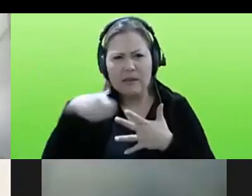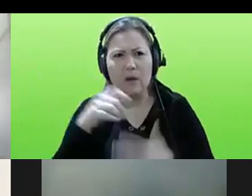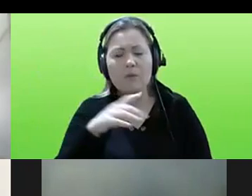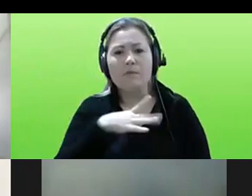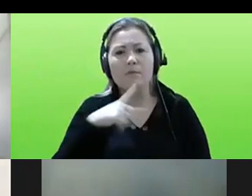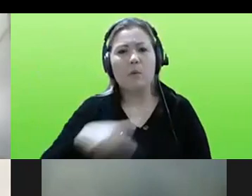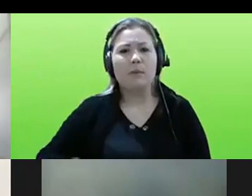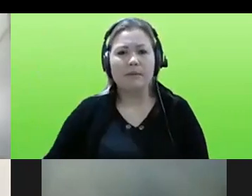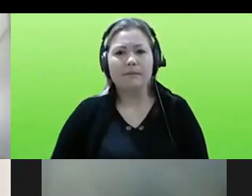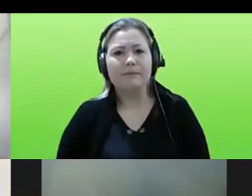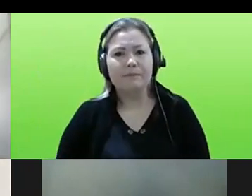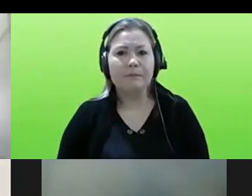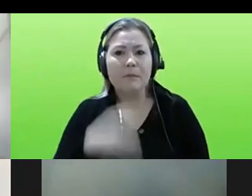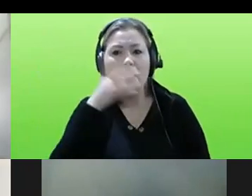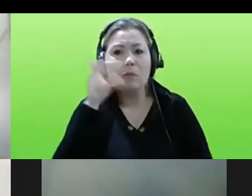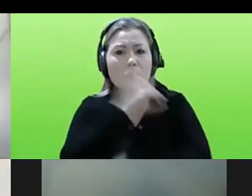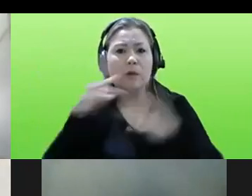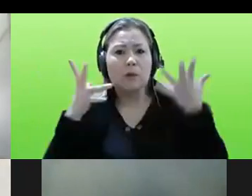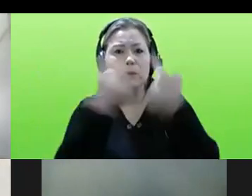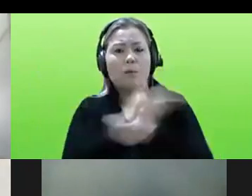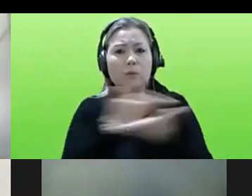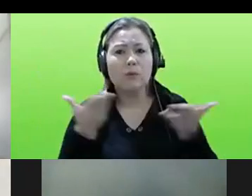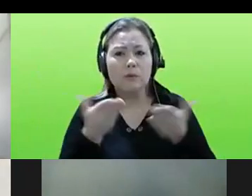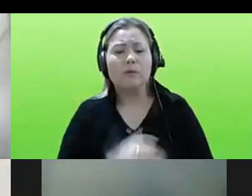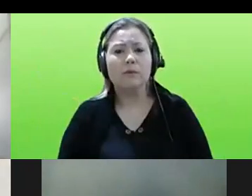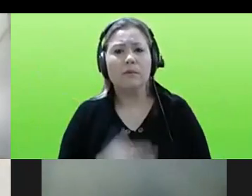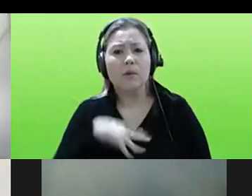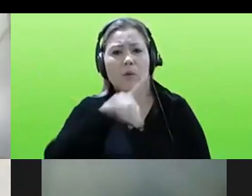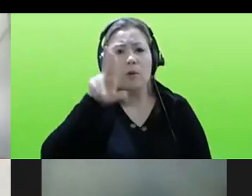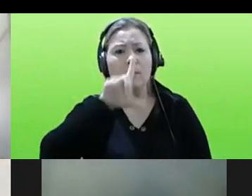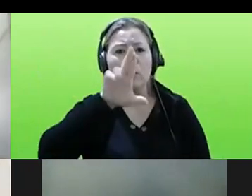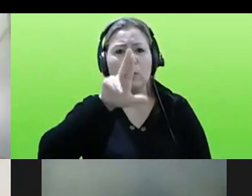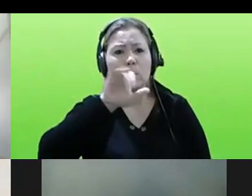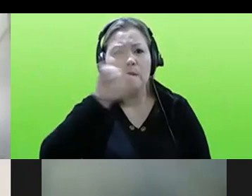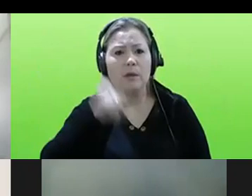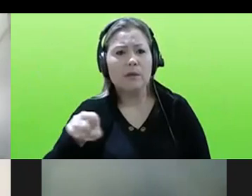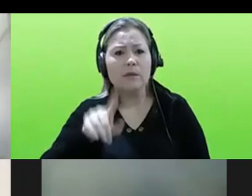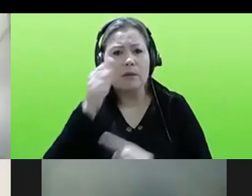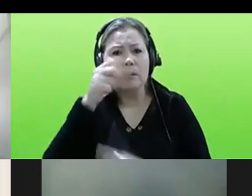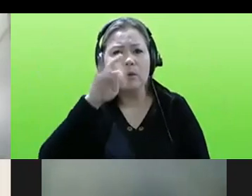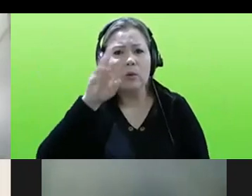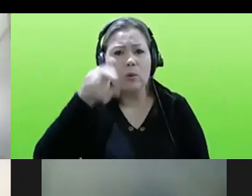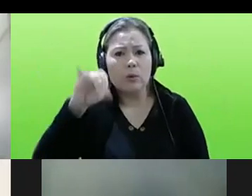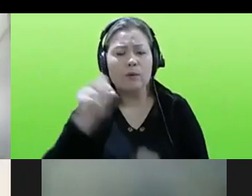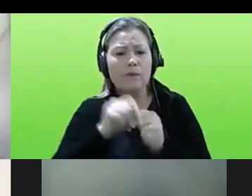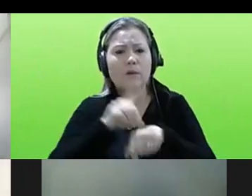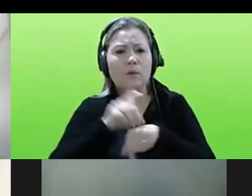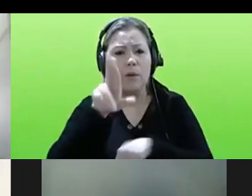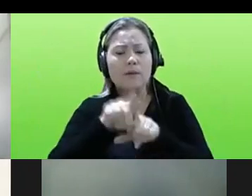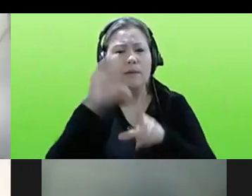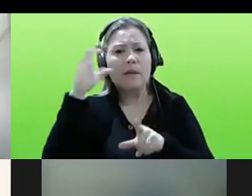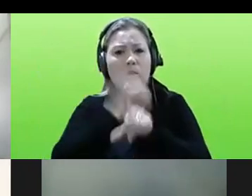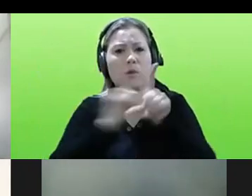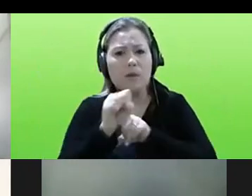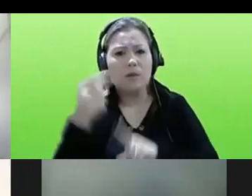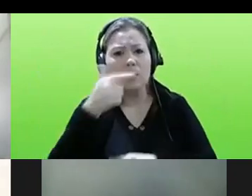Bom dia a todos e todas. Meu nome é Luiz Antônio. Eu estou fazendo doutorado em Ciências Sociais, no